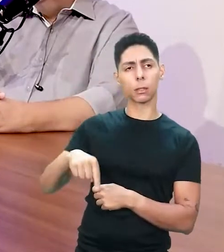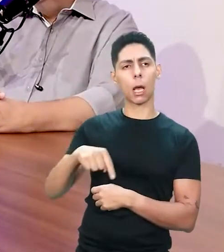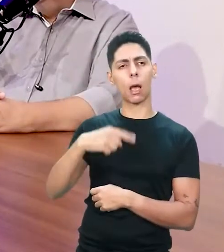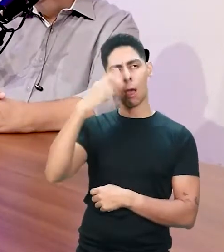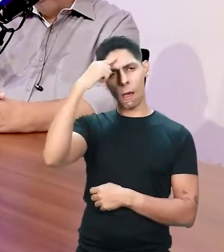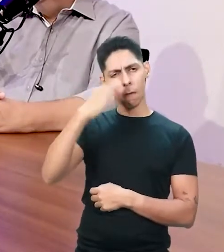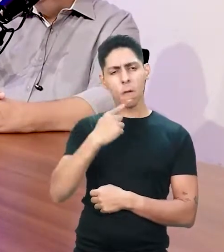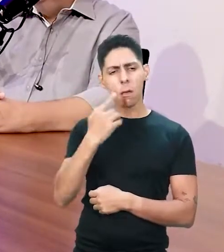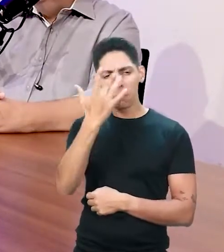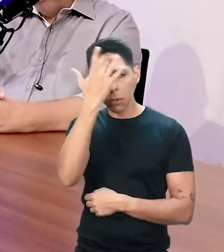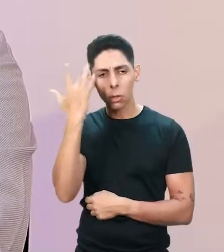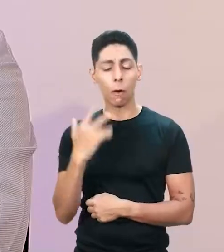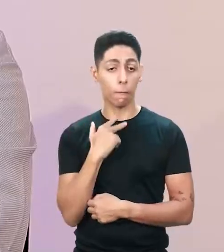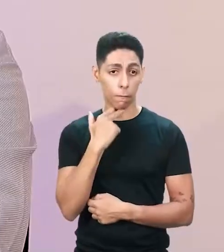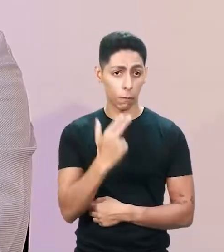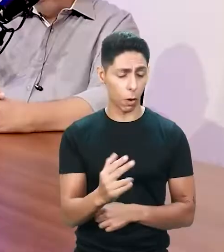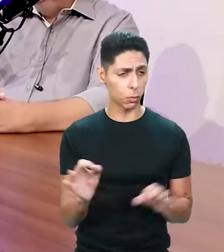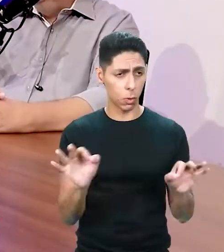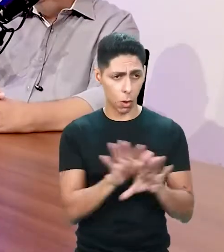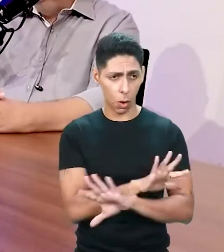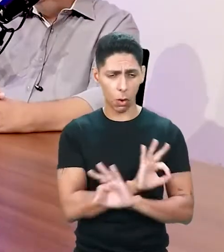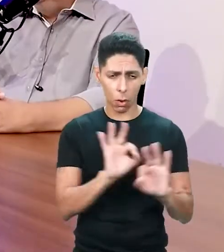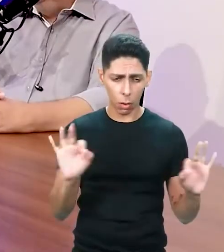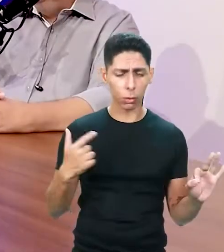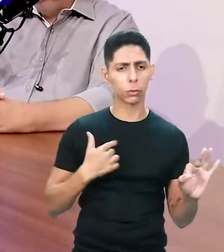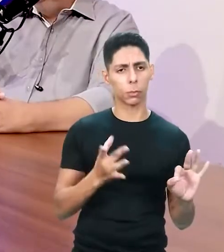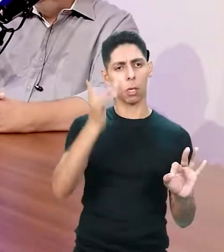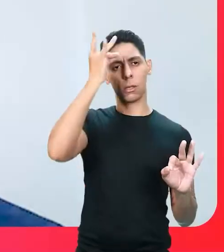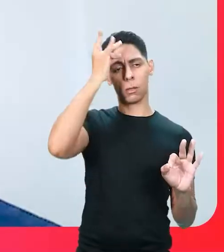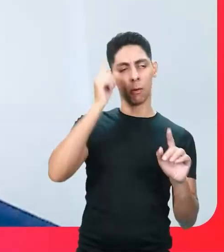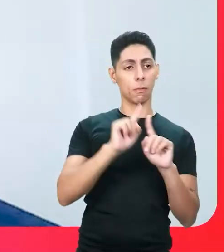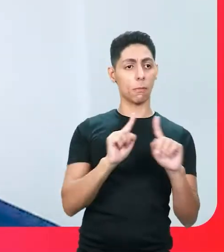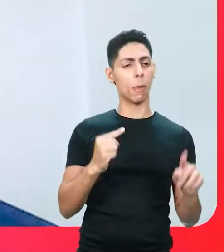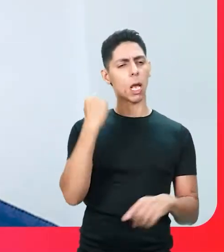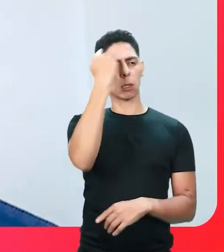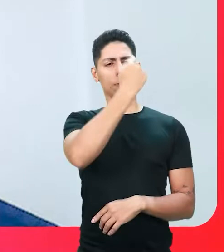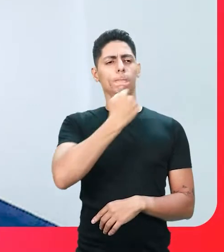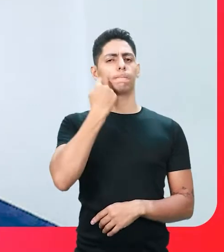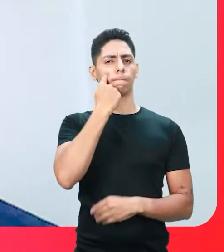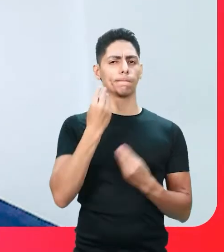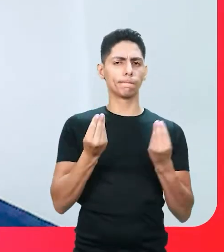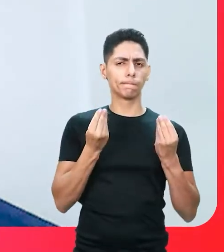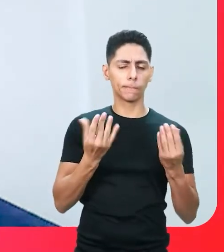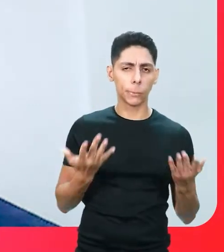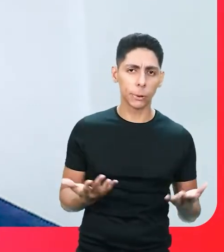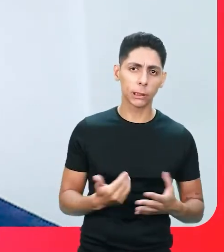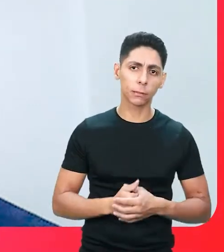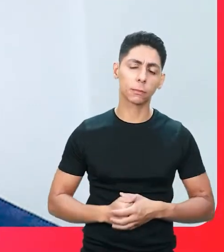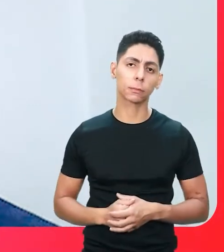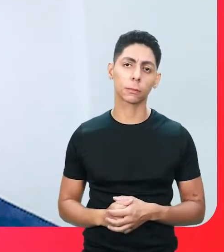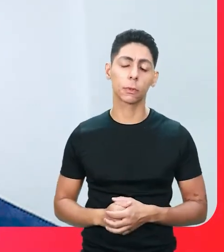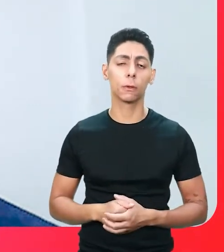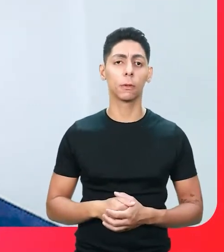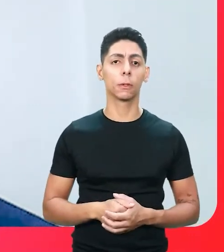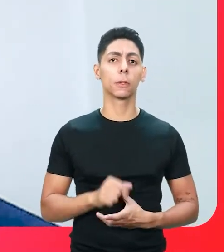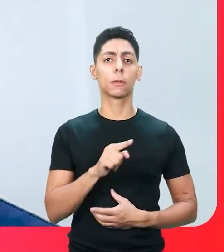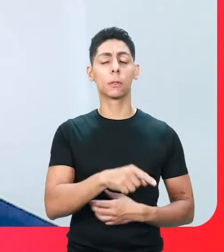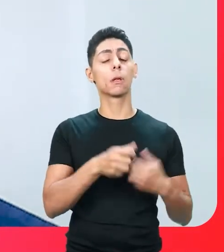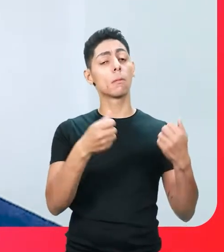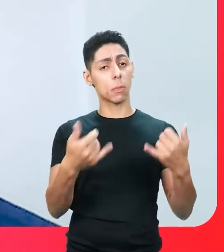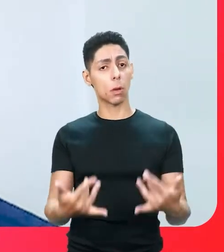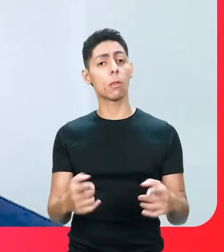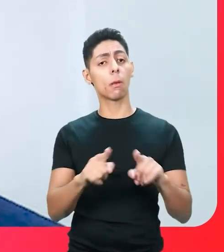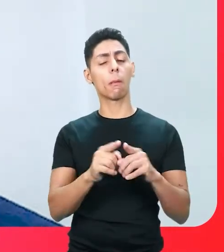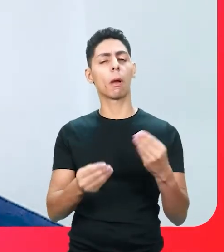Voz é uma maravilha, voz eu memorizo. Outro, como as pessoas, é o que você falou, que deve ser o que a sua companheira